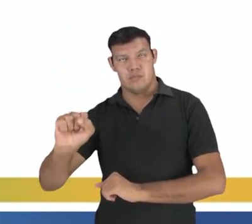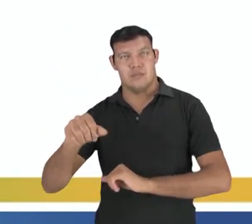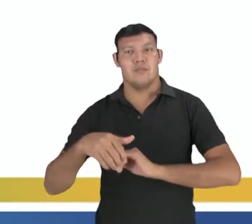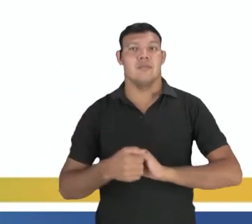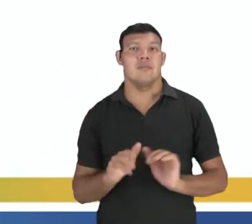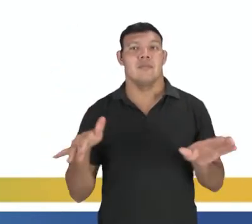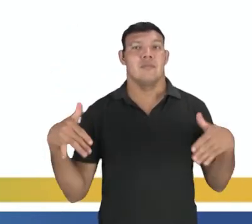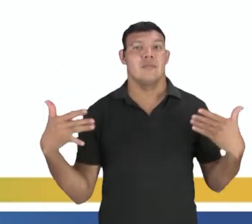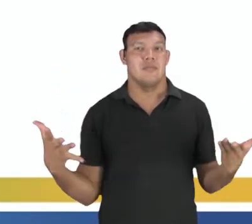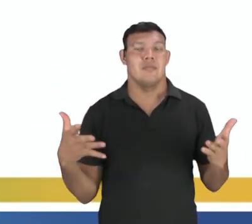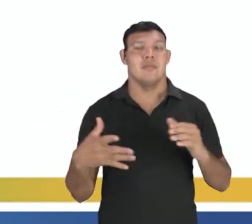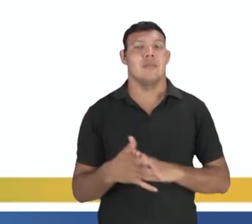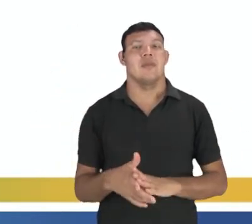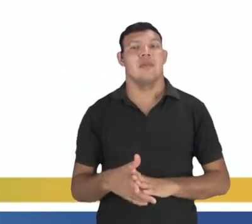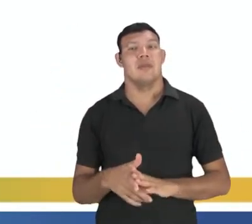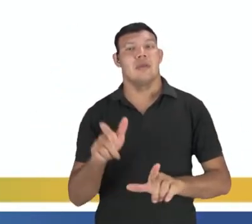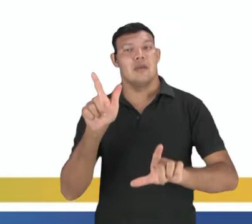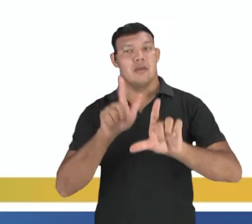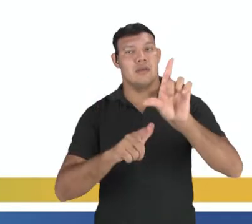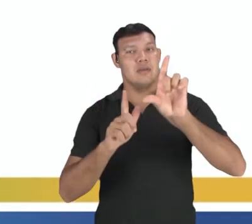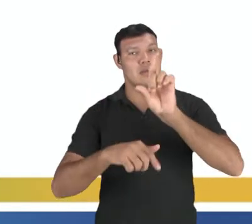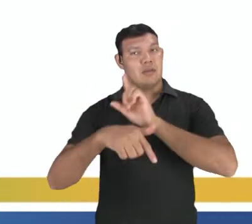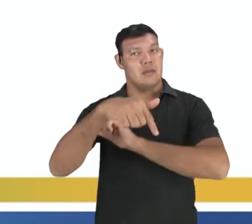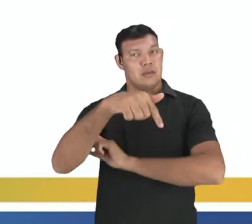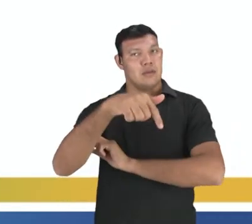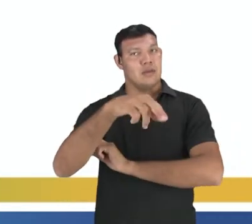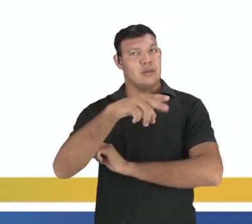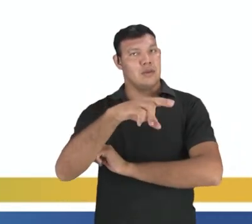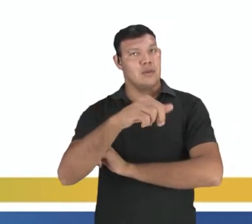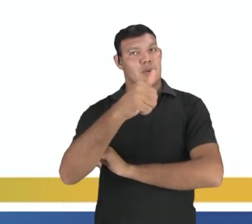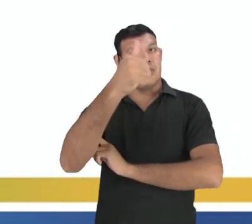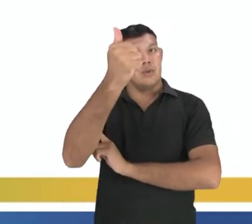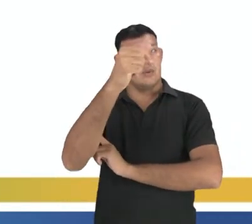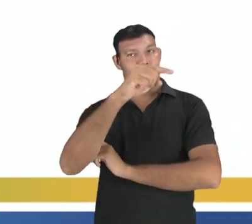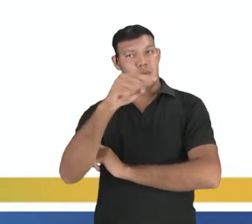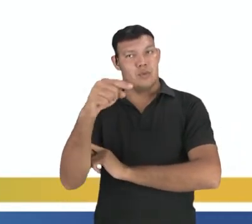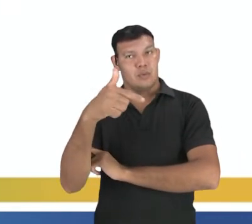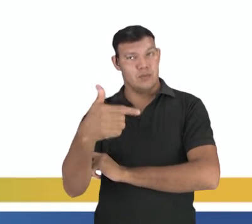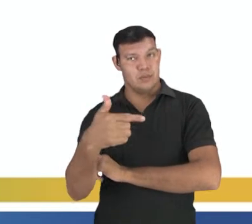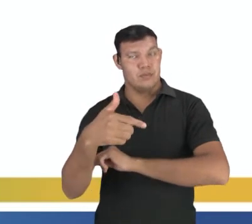Então aí nós vamos ter que o Q é igual a meio.